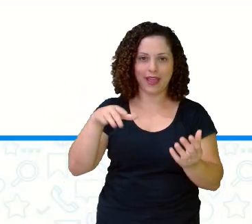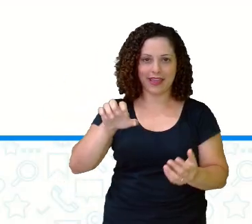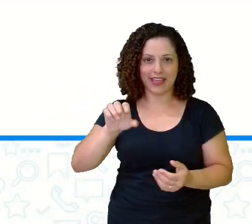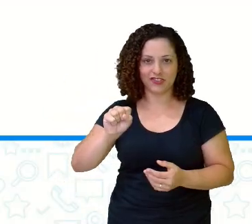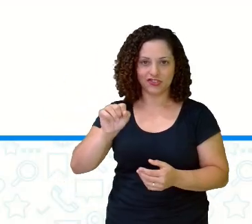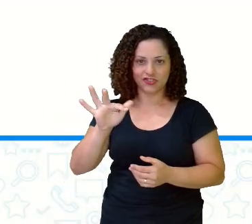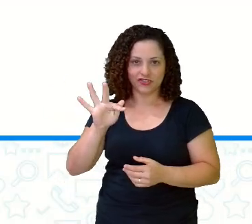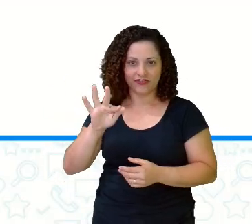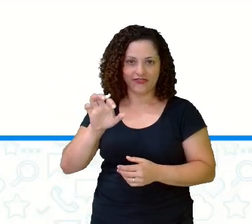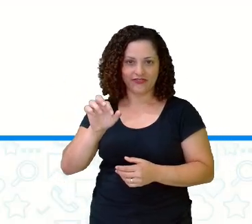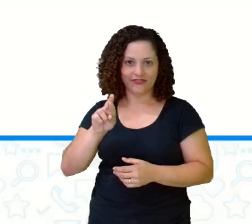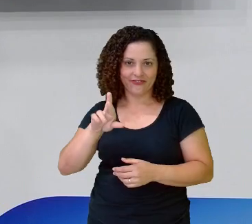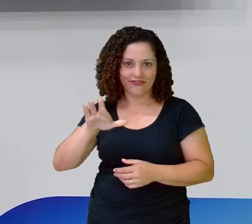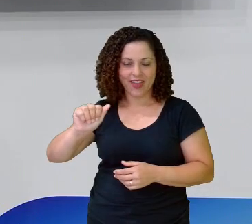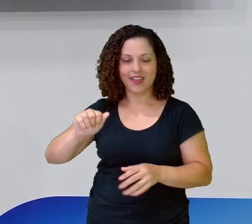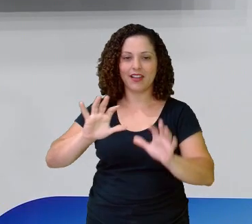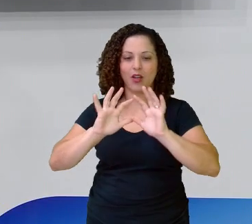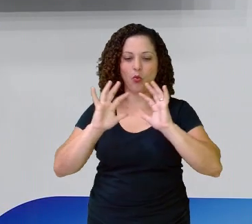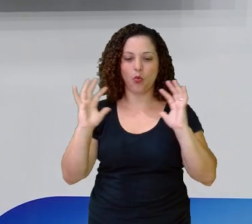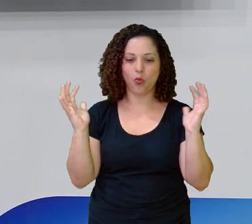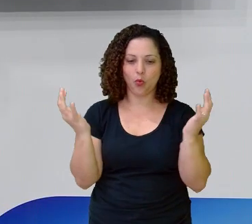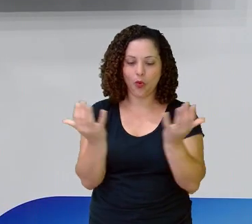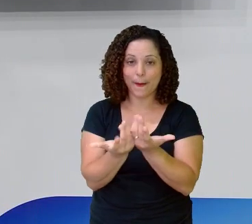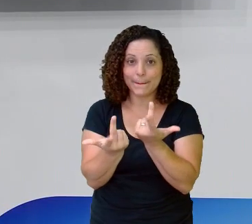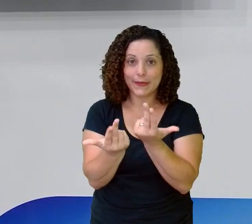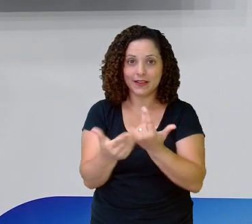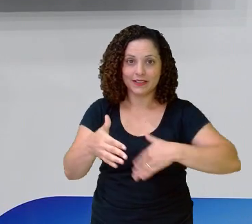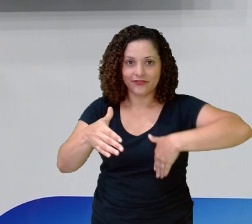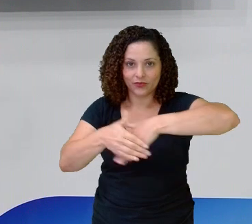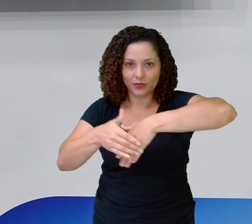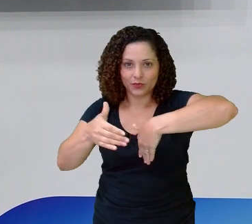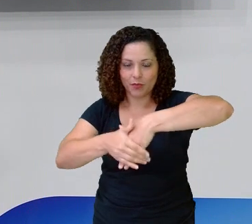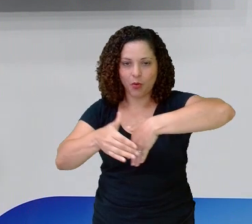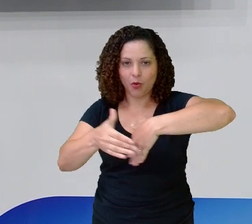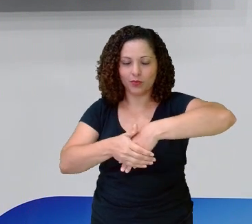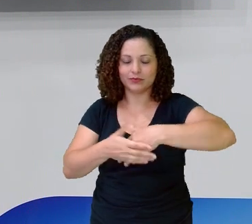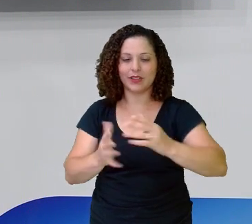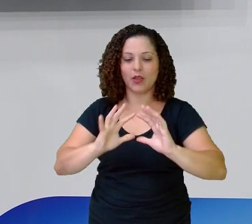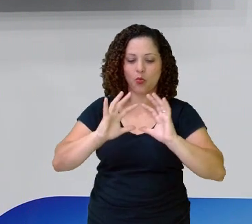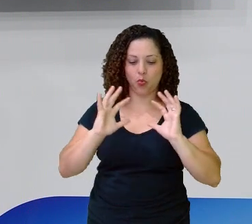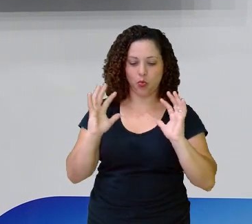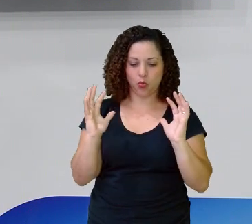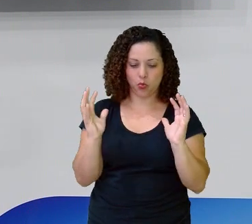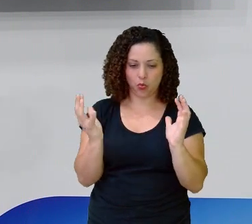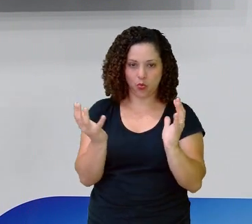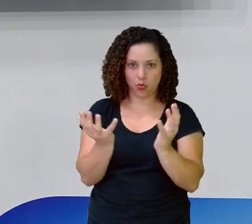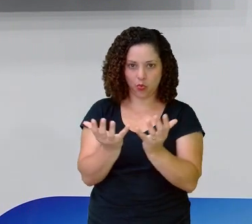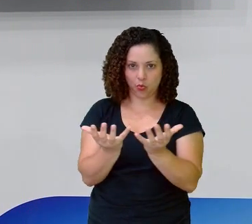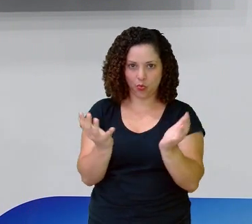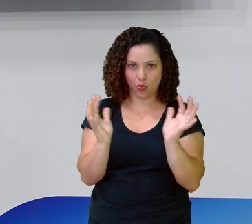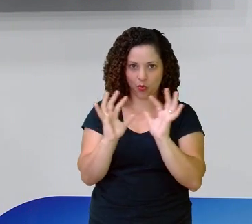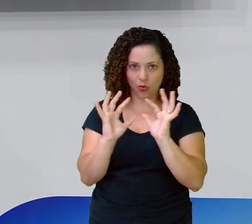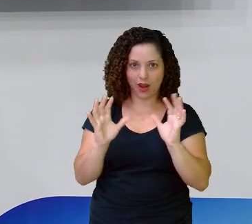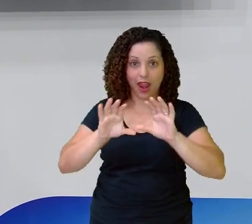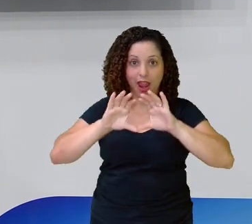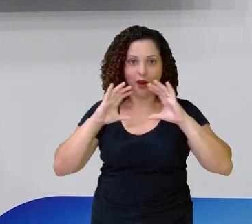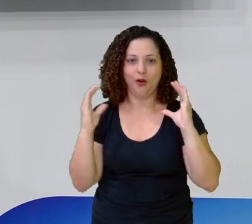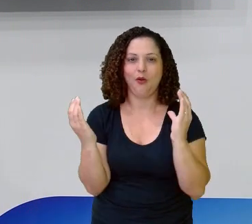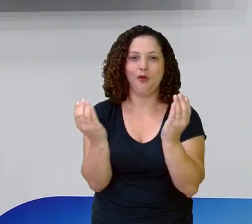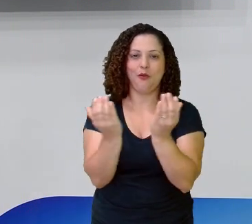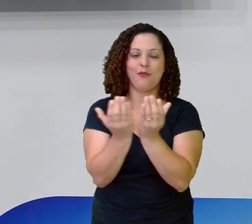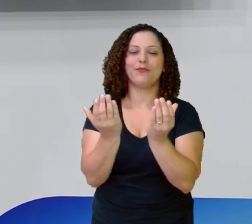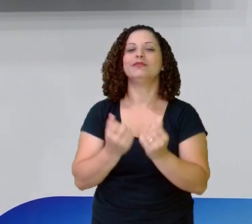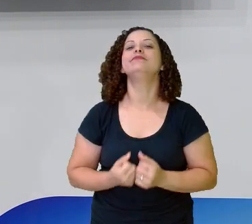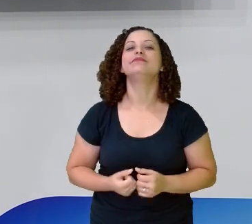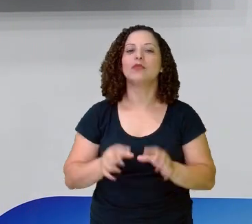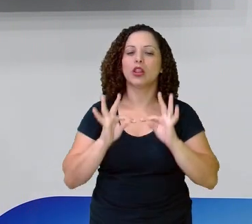né? A bola de futebol. A bola que é a grande estrela das copas, né? Todo